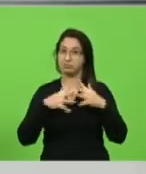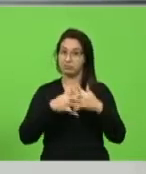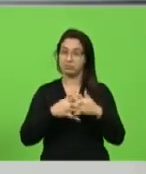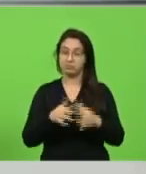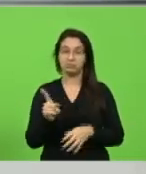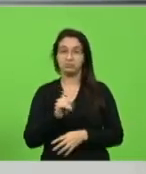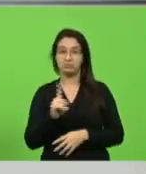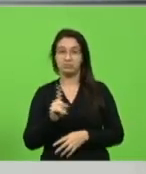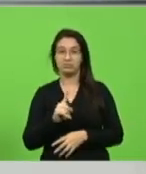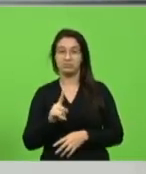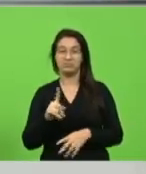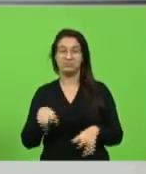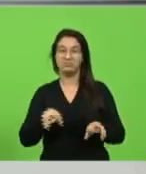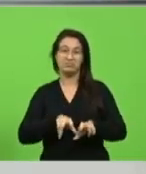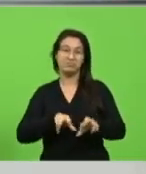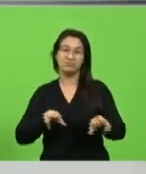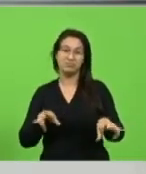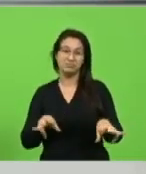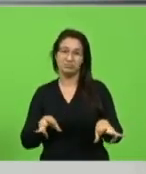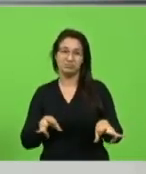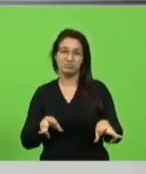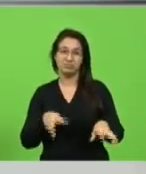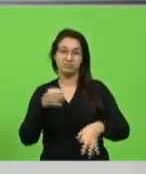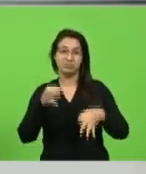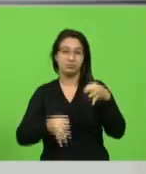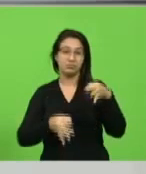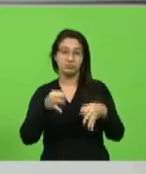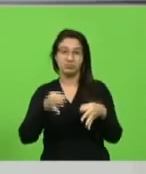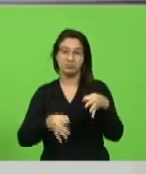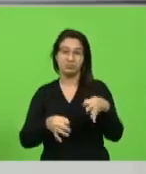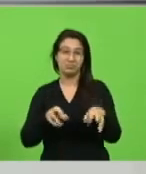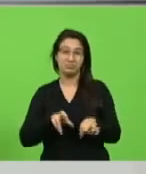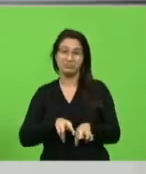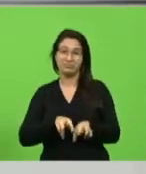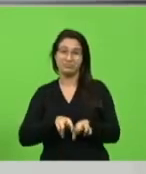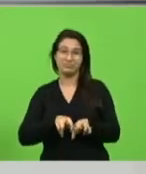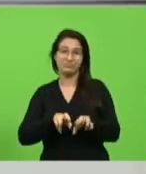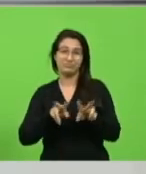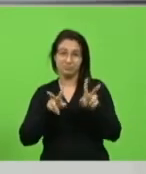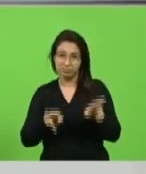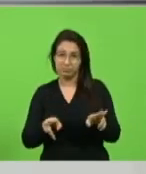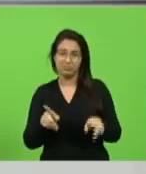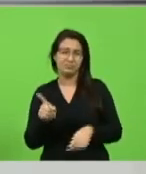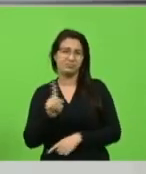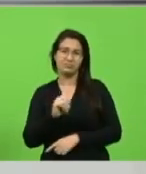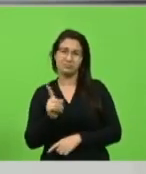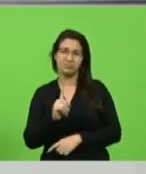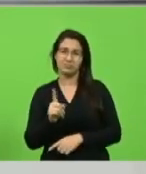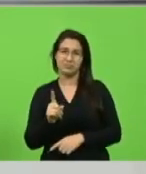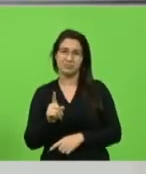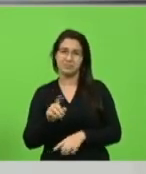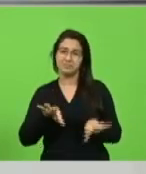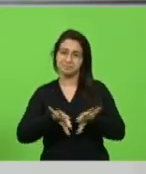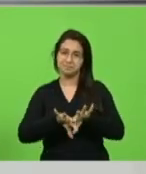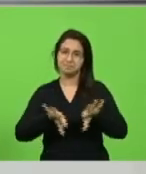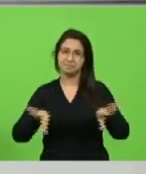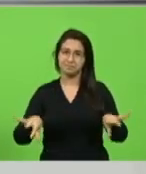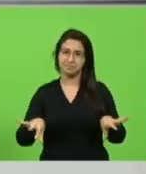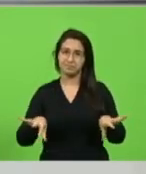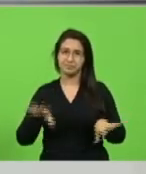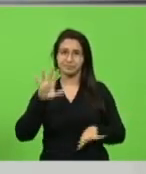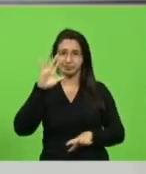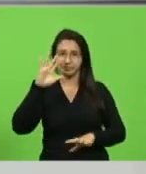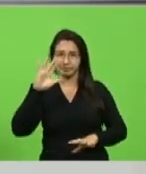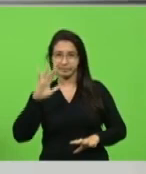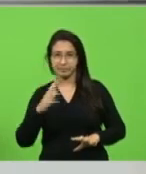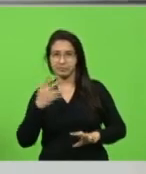É capitulado. Seu julgamento é diferente do que preside ao crime de responsabilidade. As consequências